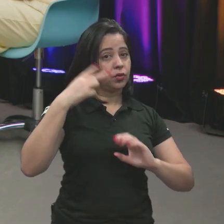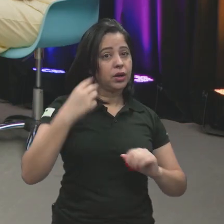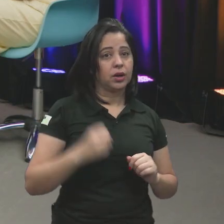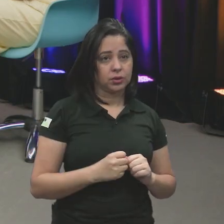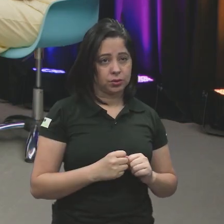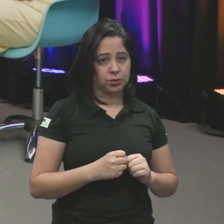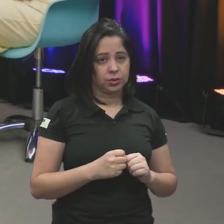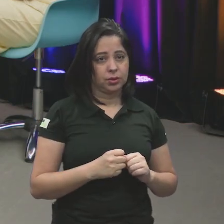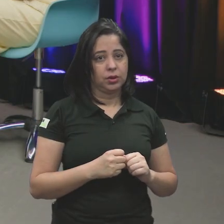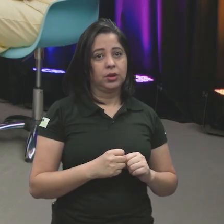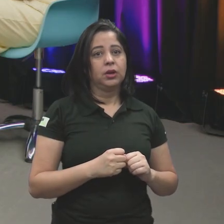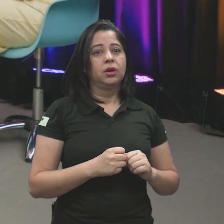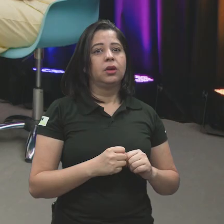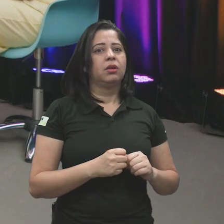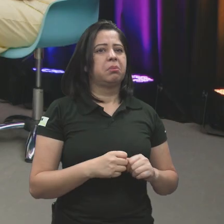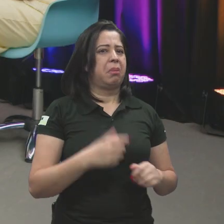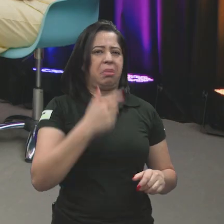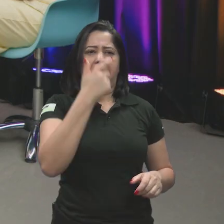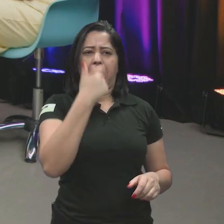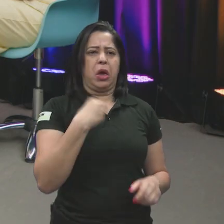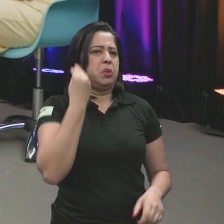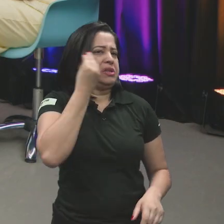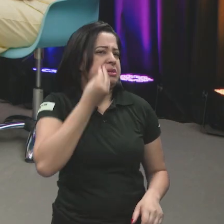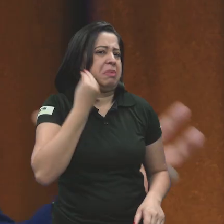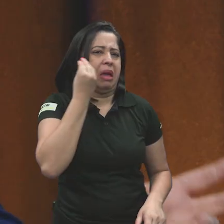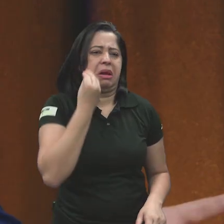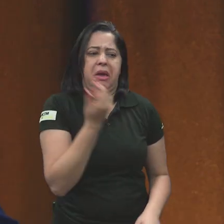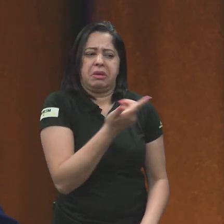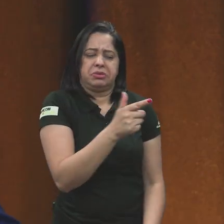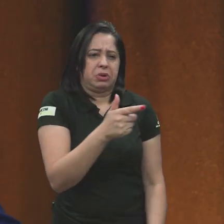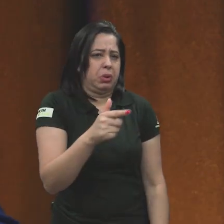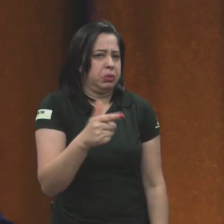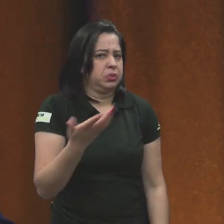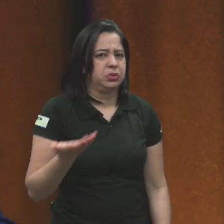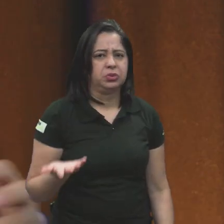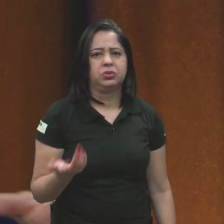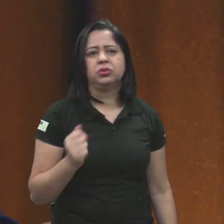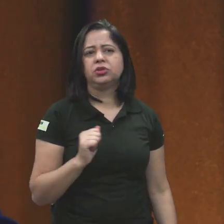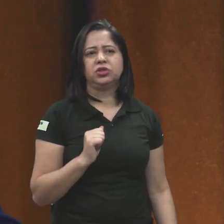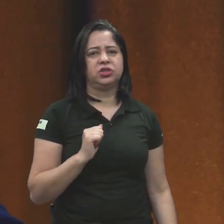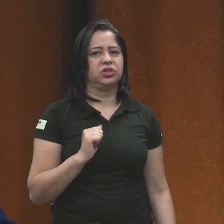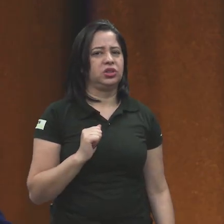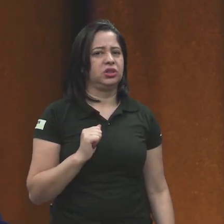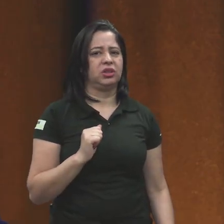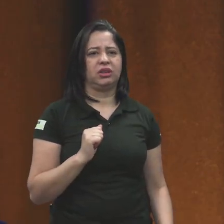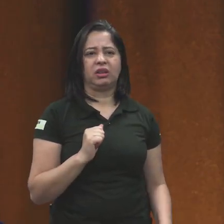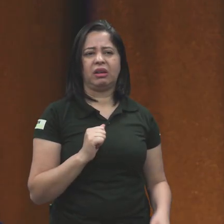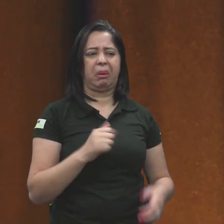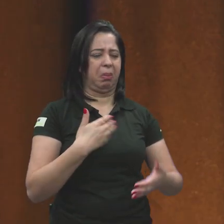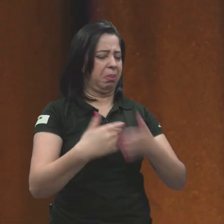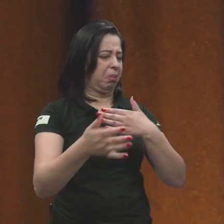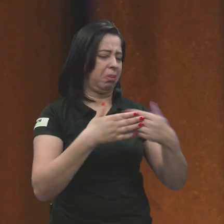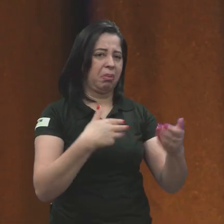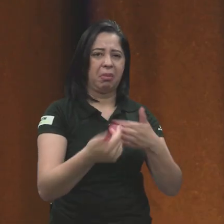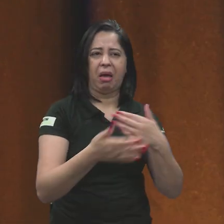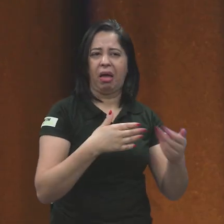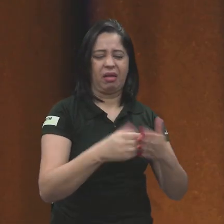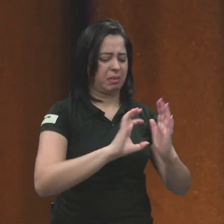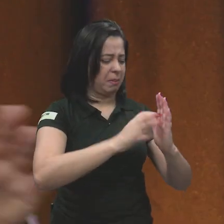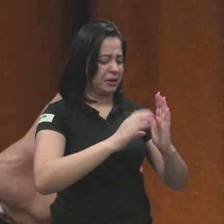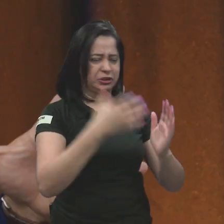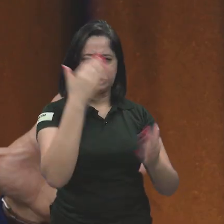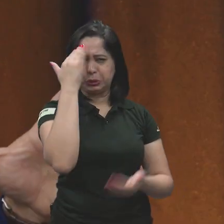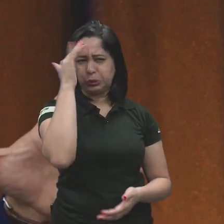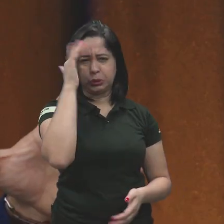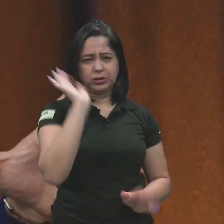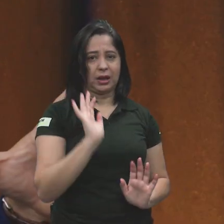fazer soma na chapa dele. Eu não tinha nem noção dessa questão de partido, de quociente eleitoral. Eu só